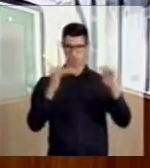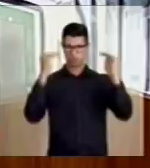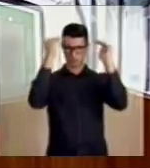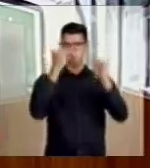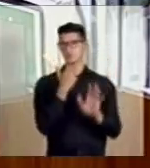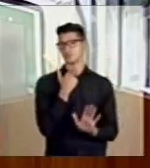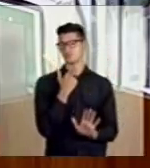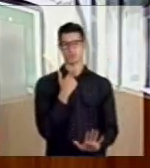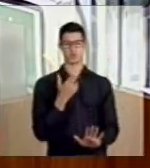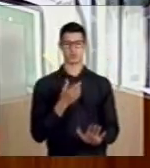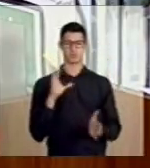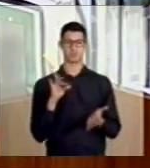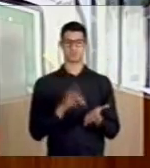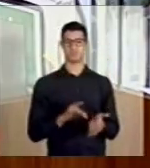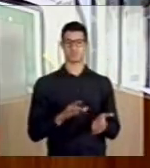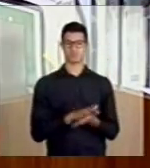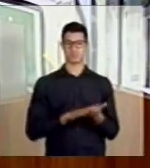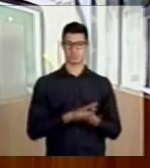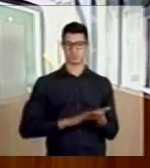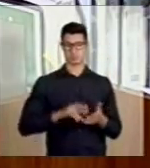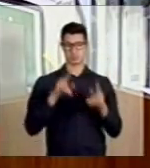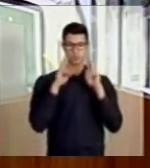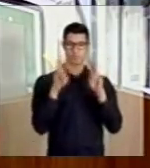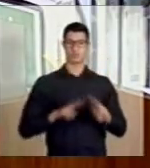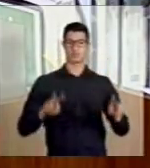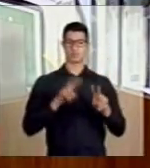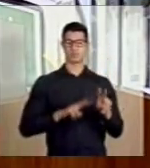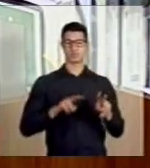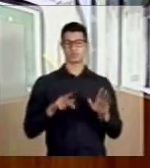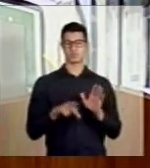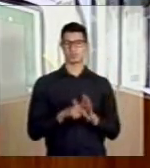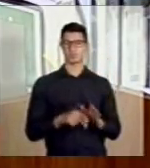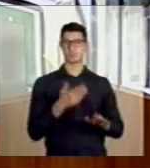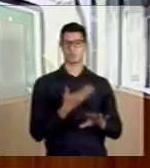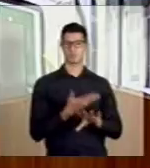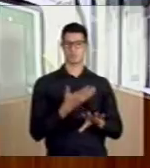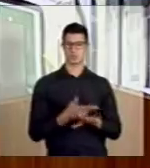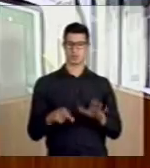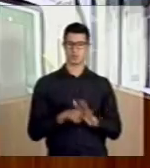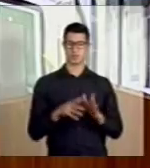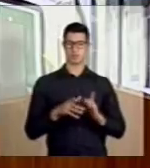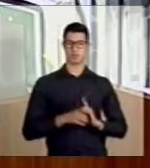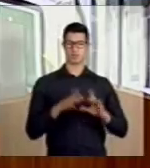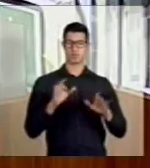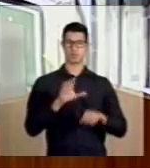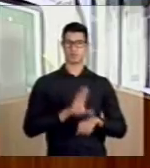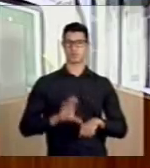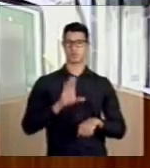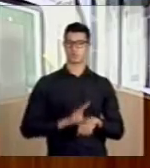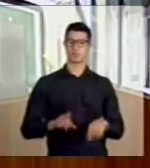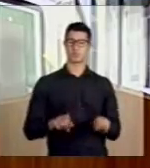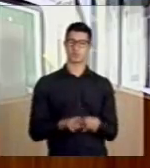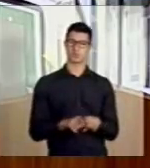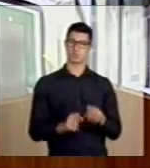não pode legitimar, na perspectiva de uma concepção material de democracia constitucional,